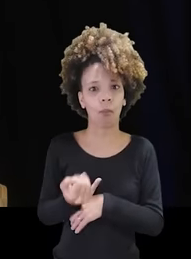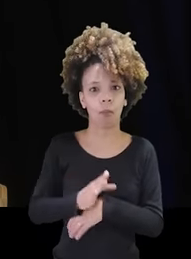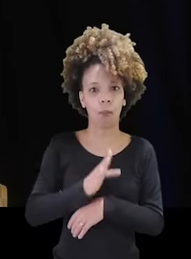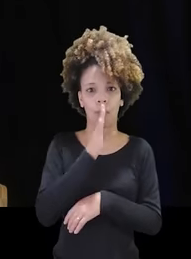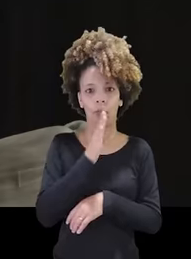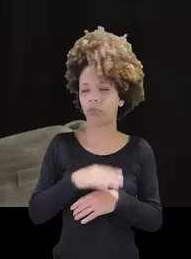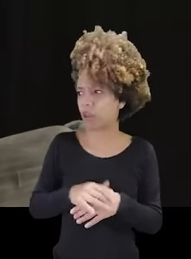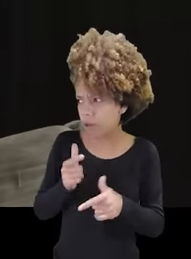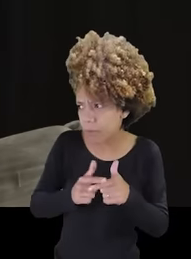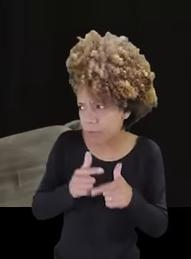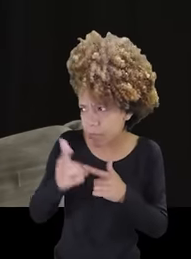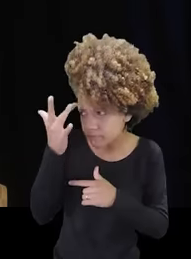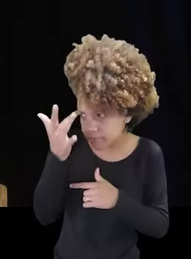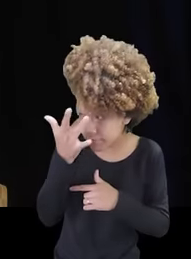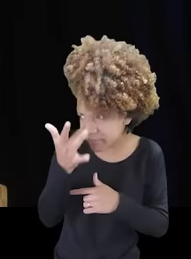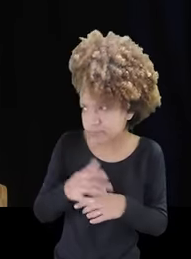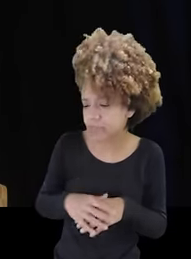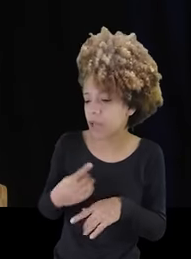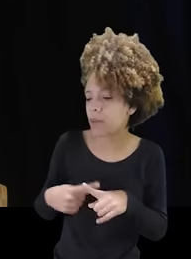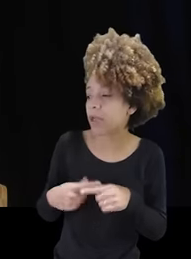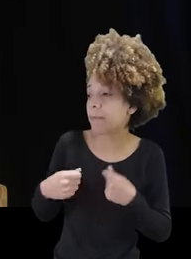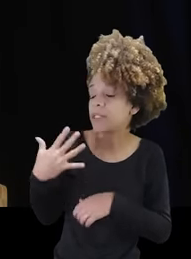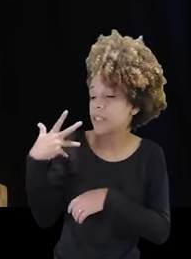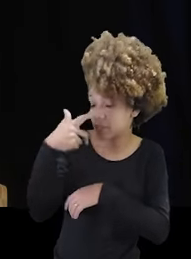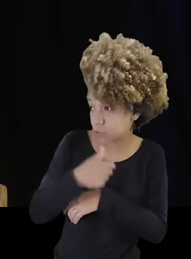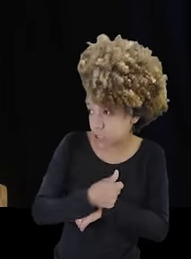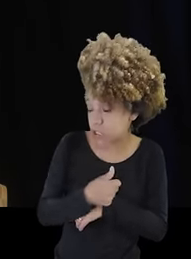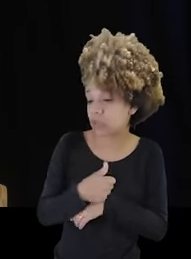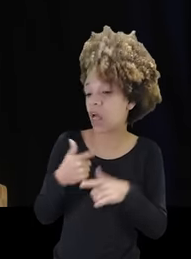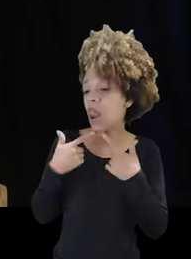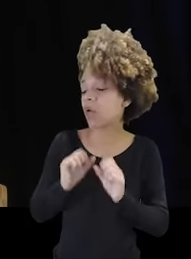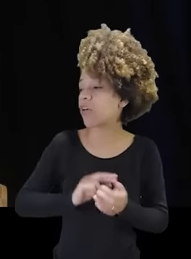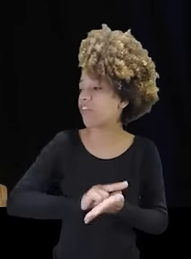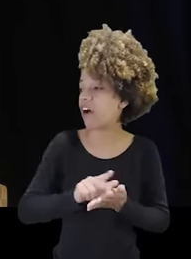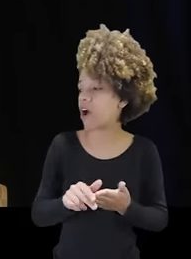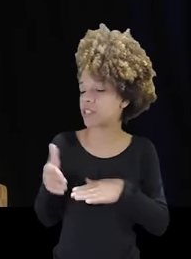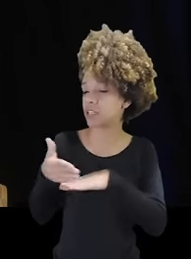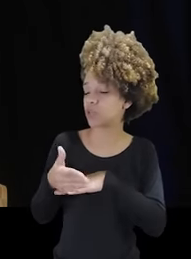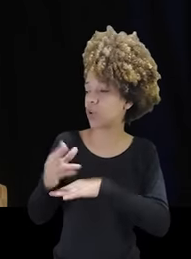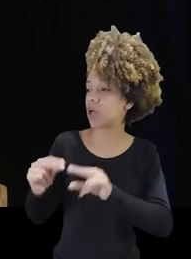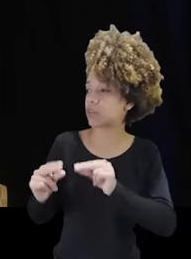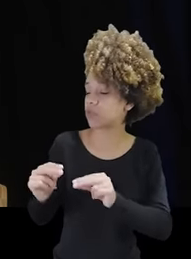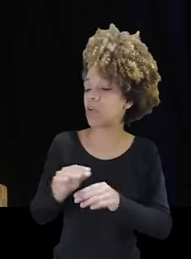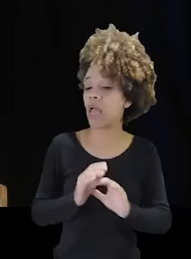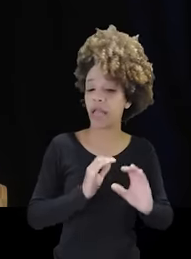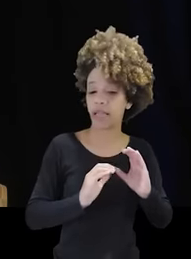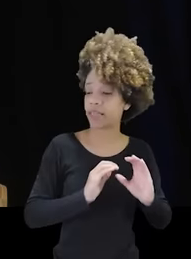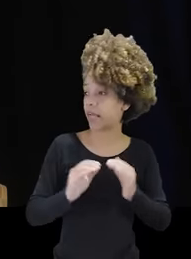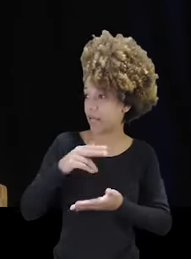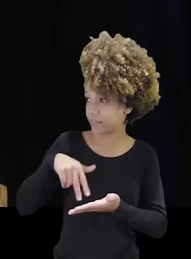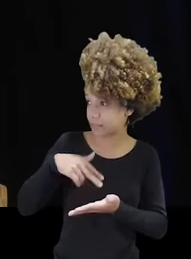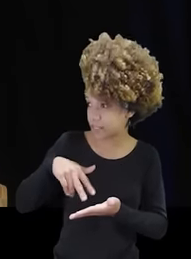é um problema de saúde mental porque eles têm que ser bonito perfeito Tem que falar várias línguas tem que atuar na novela e tem que cantar